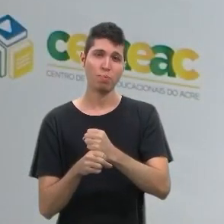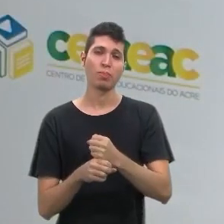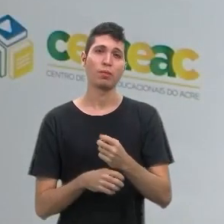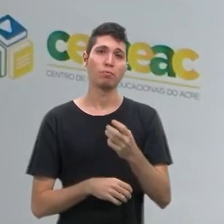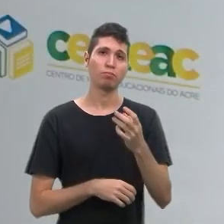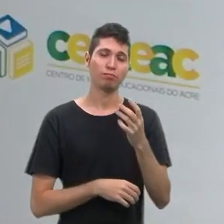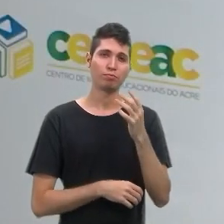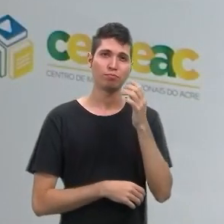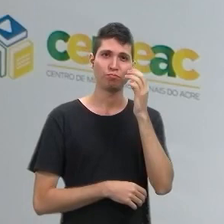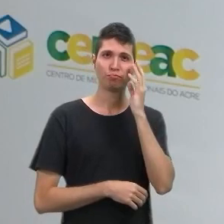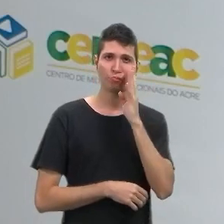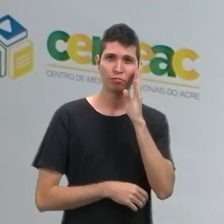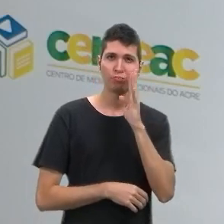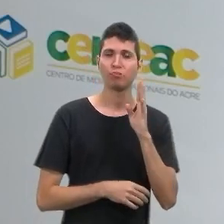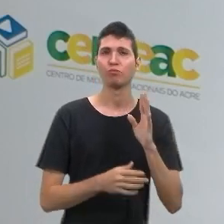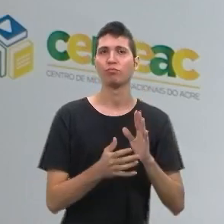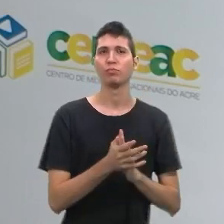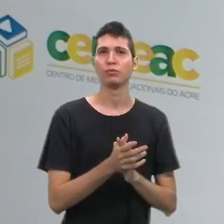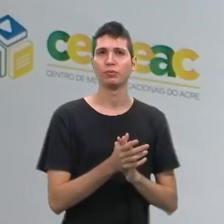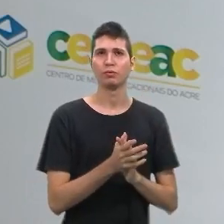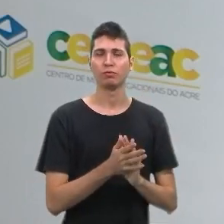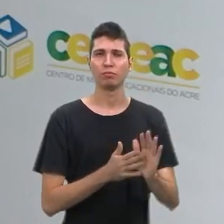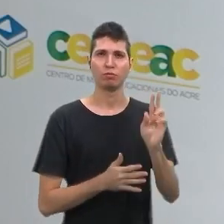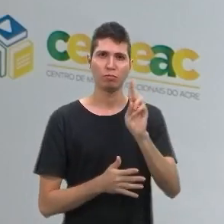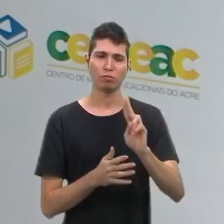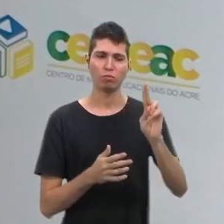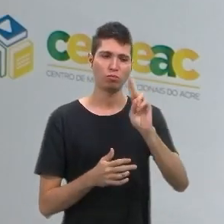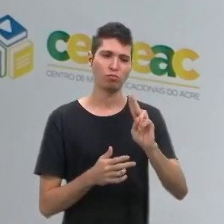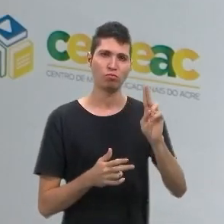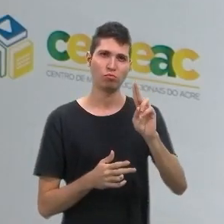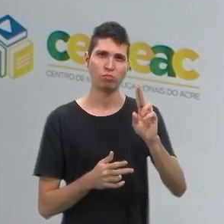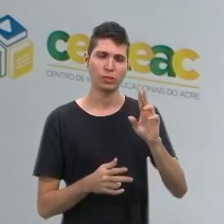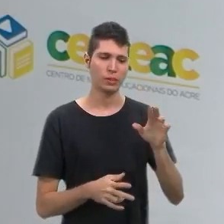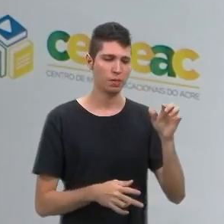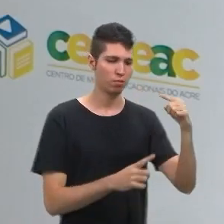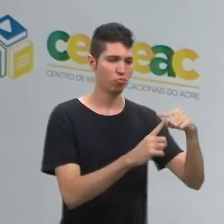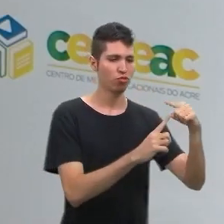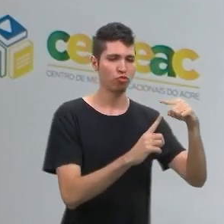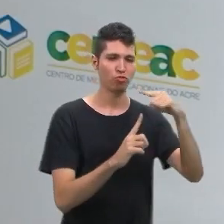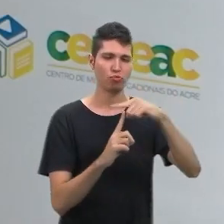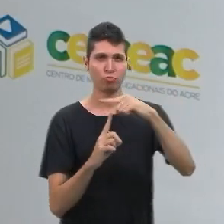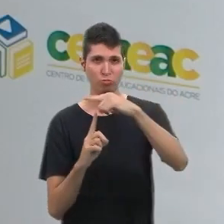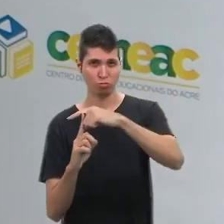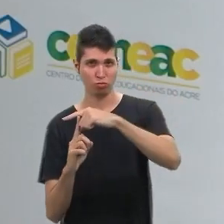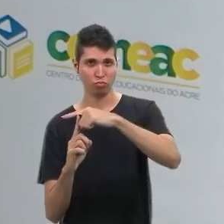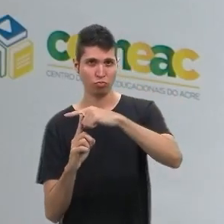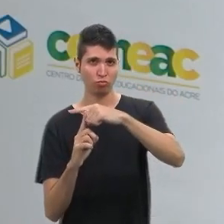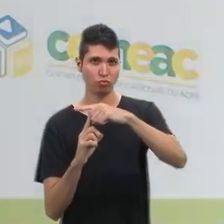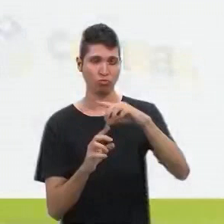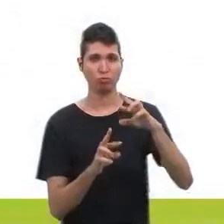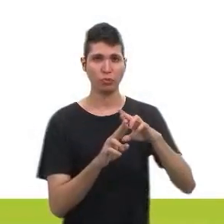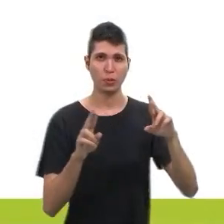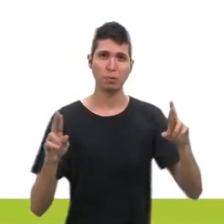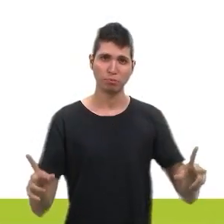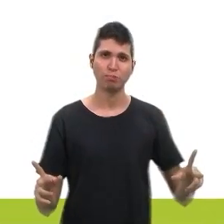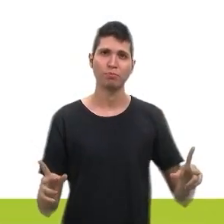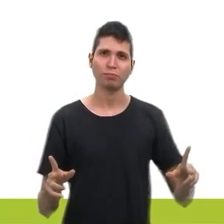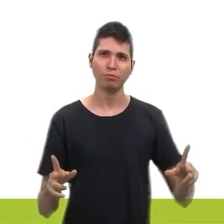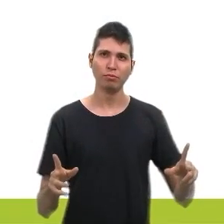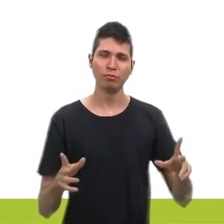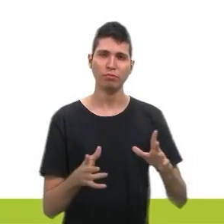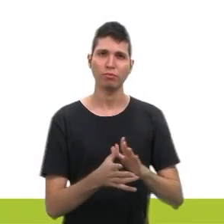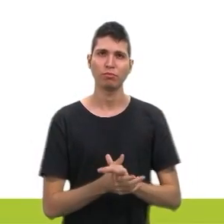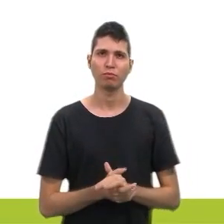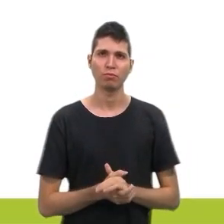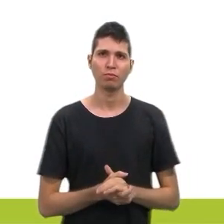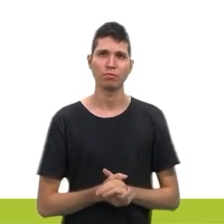legal você trabalhar as tuas questões do Enem utilizando as tuas respostas, tá bom? Vamos a ela. De cara aqui, ó, a